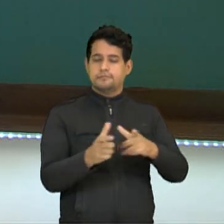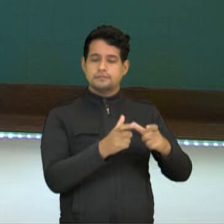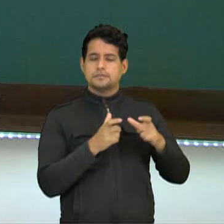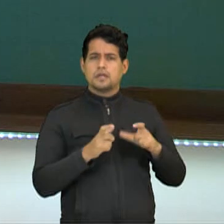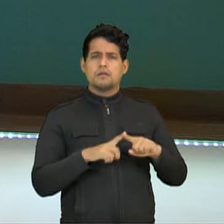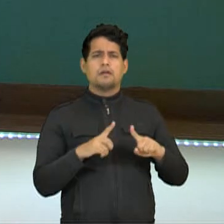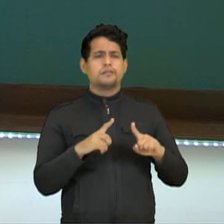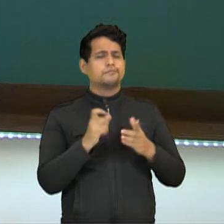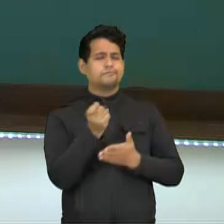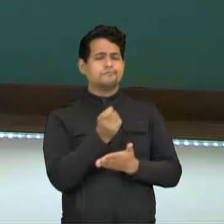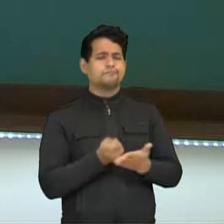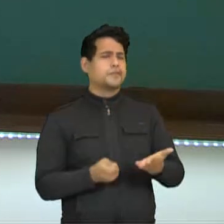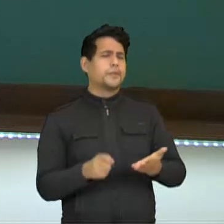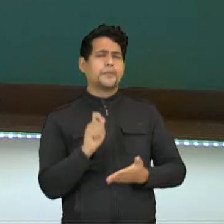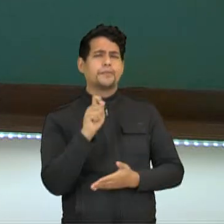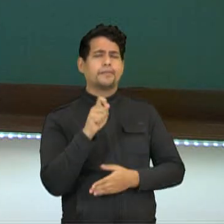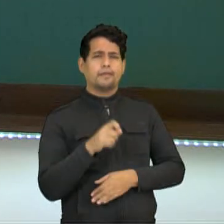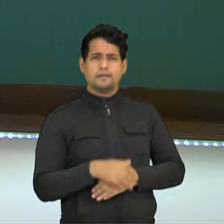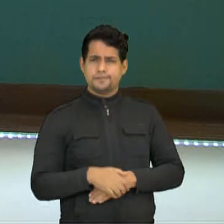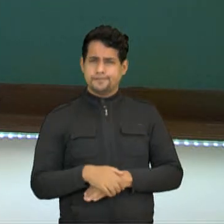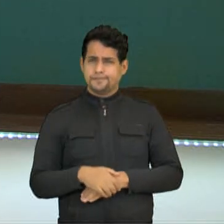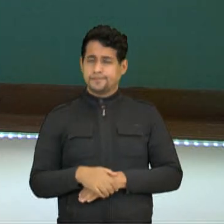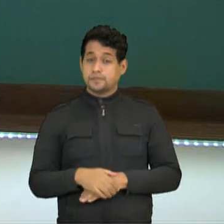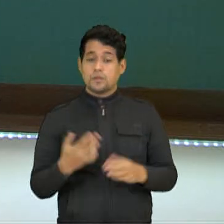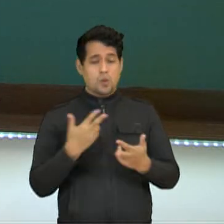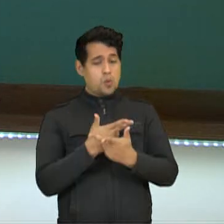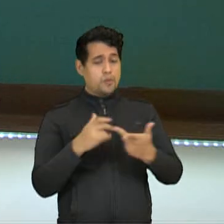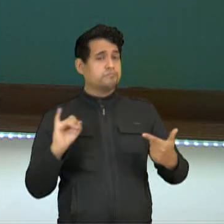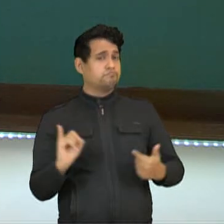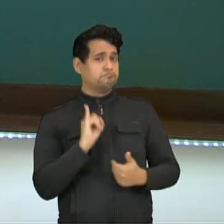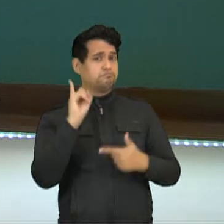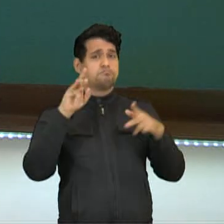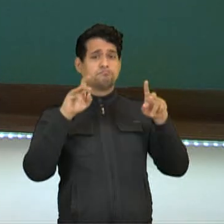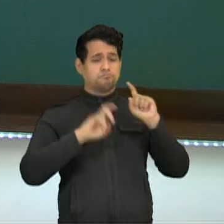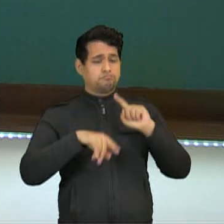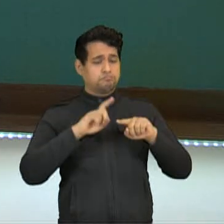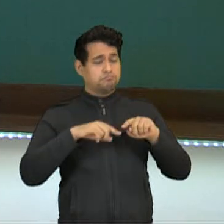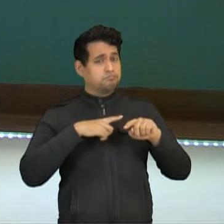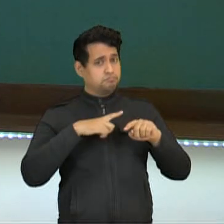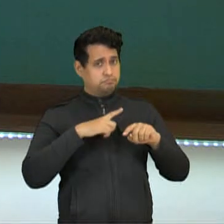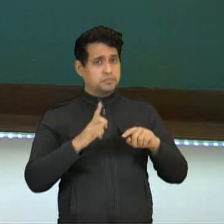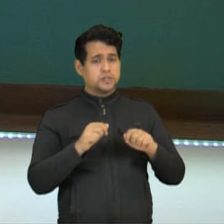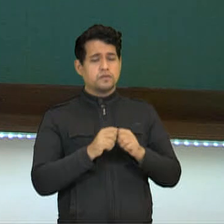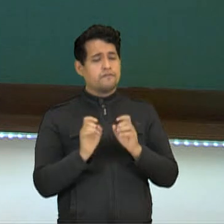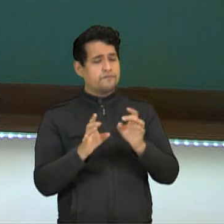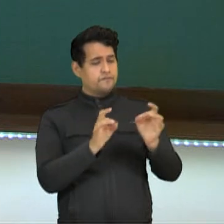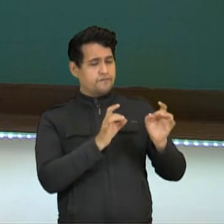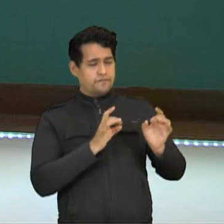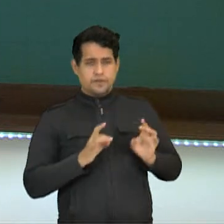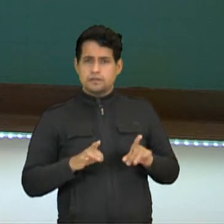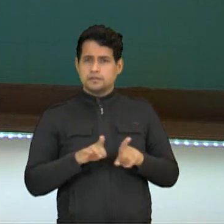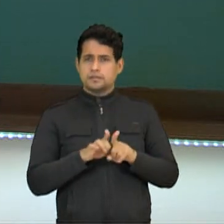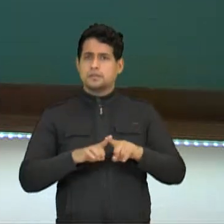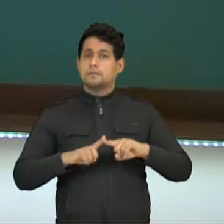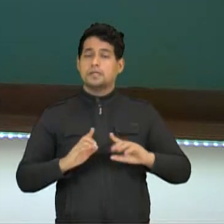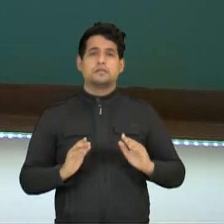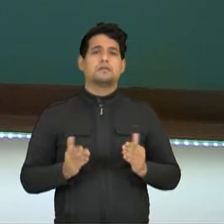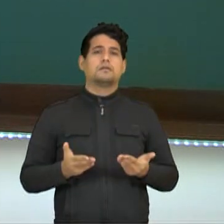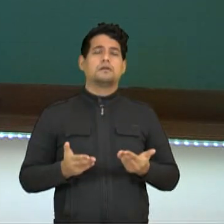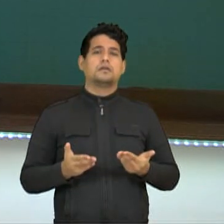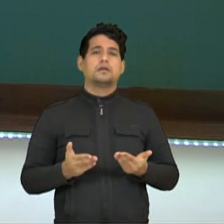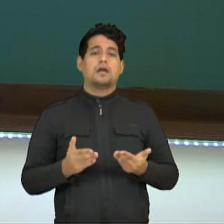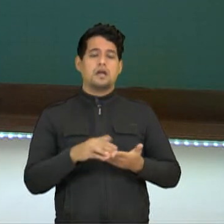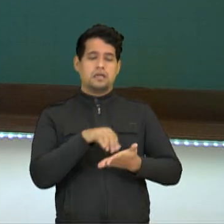aí, o que eu vou colocar nesse classificado? Coisas importantes sobre o produto que eu estou oferecendo, né? Então, agora